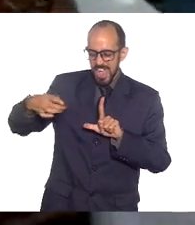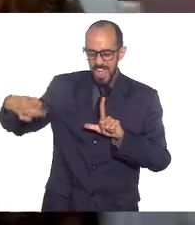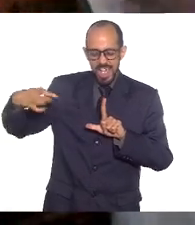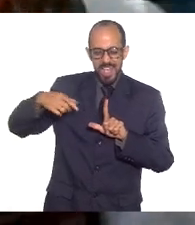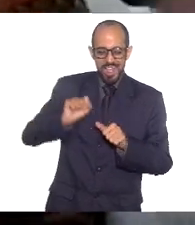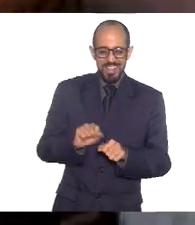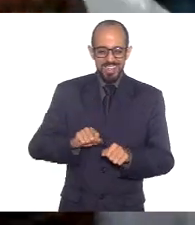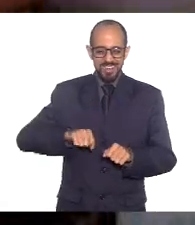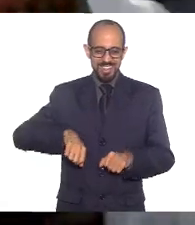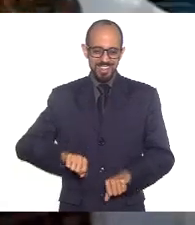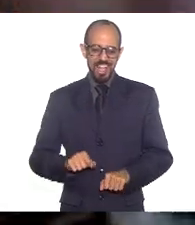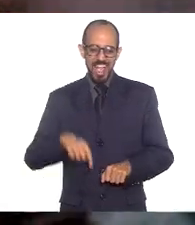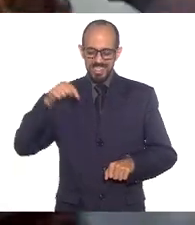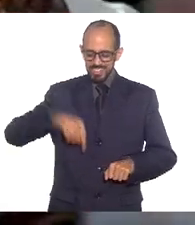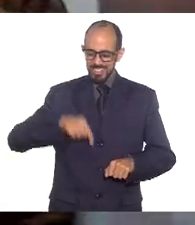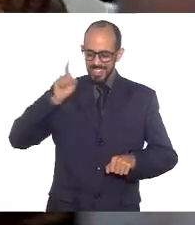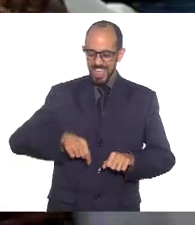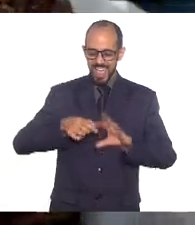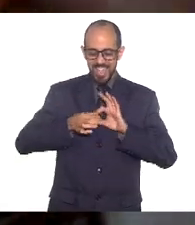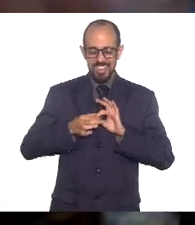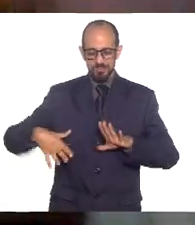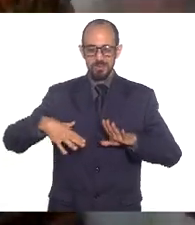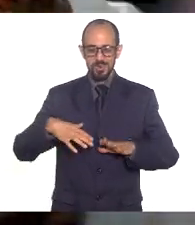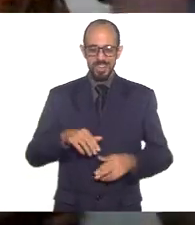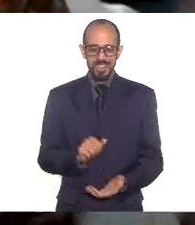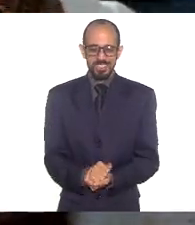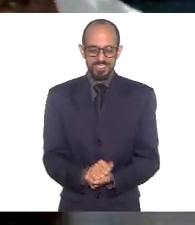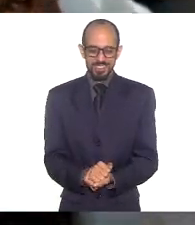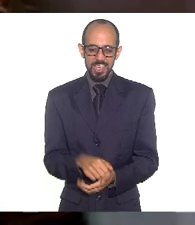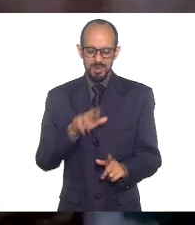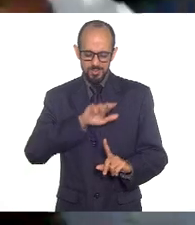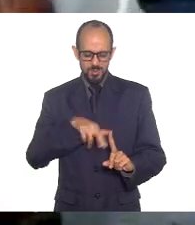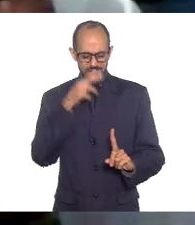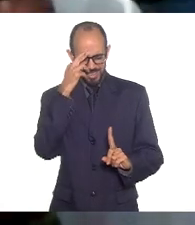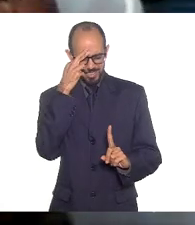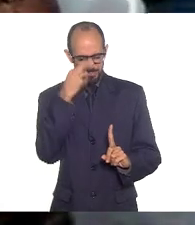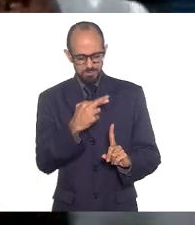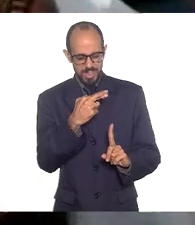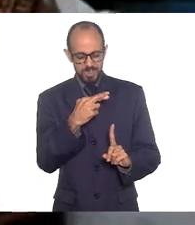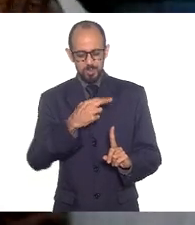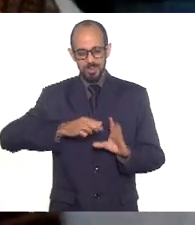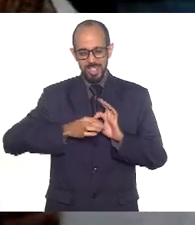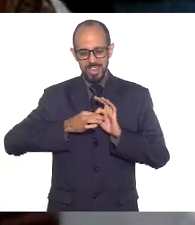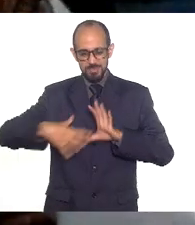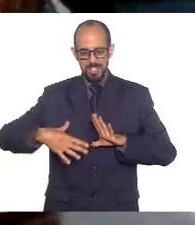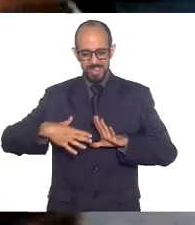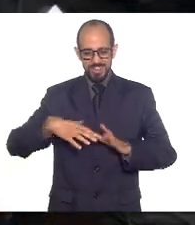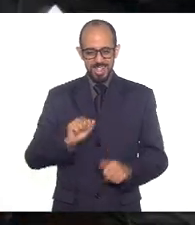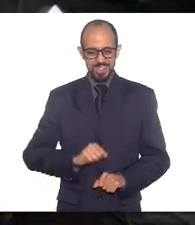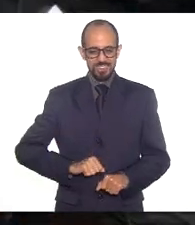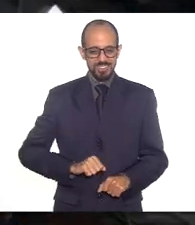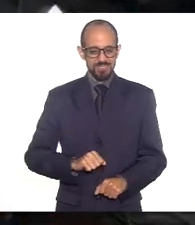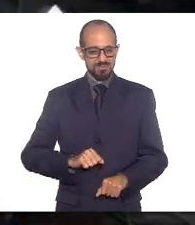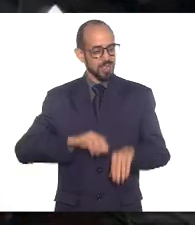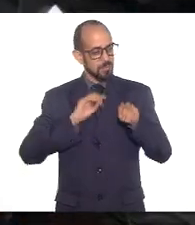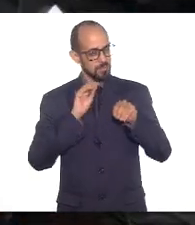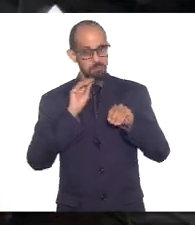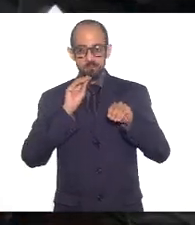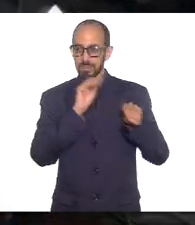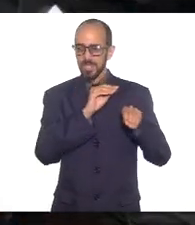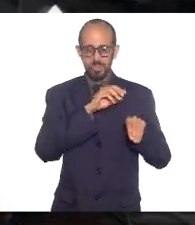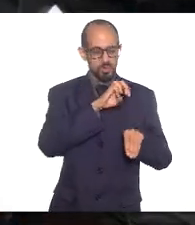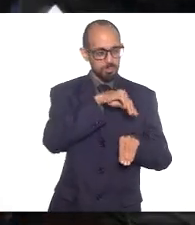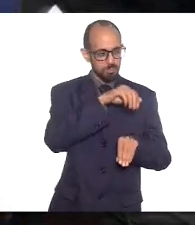plantão aqui vale a democracia o respeito EA Liberdade beijo obrigado Micaele